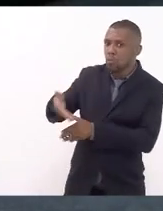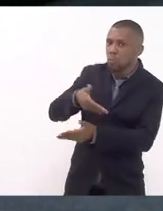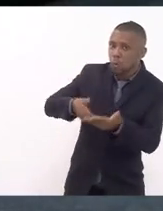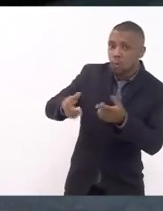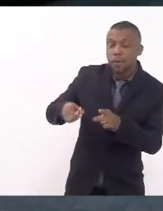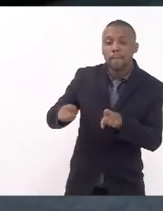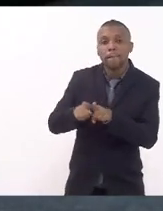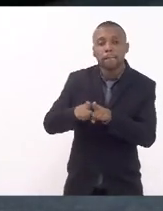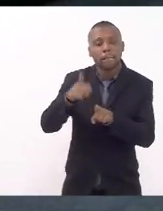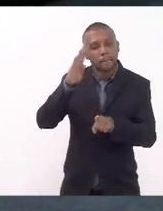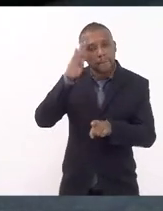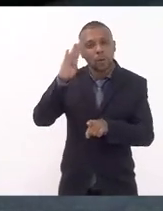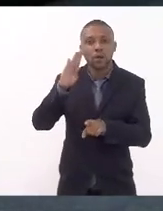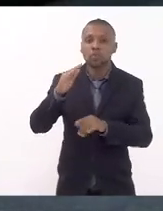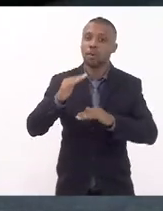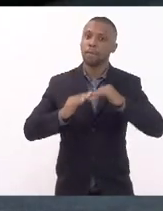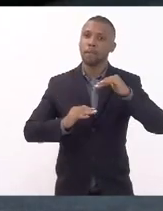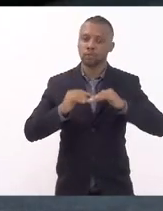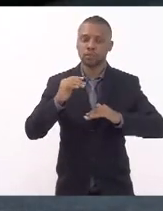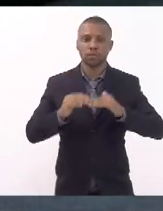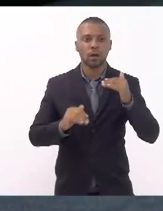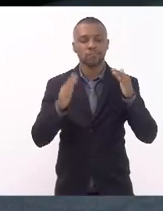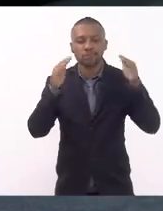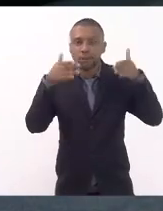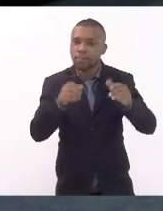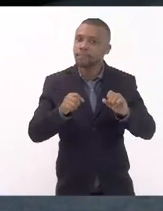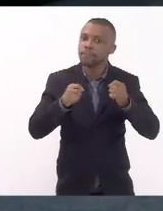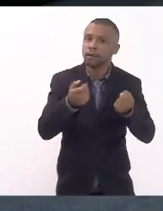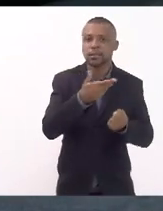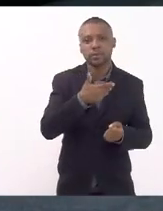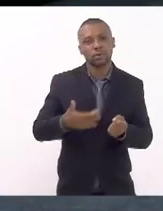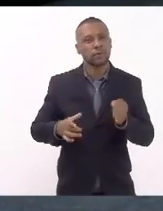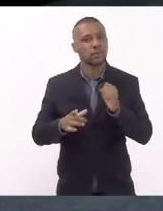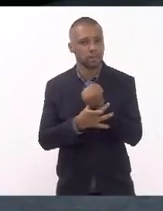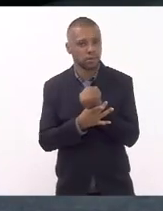sua carreira em prol da segurança pública como chefe de Polícia Civil.